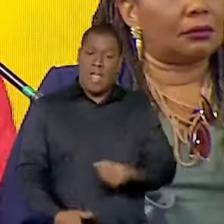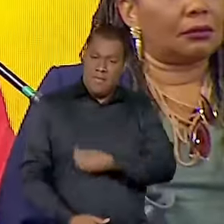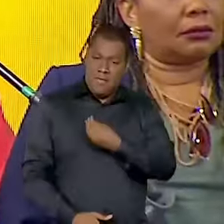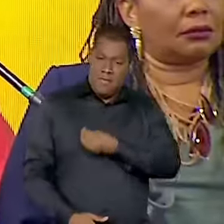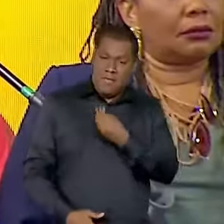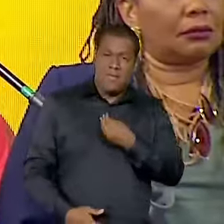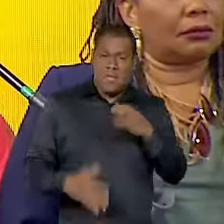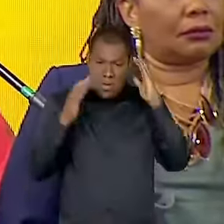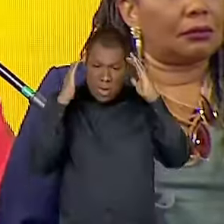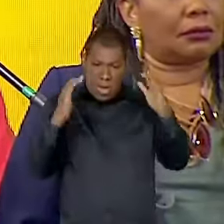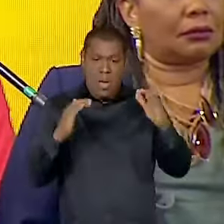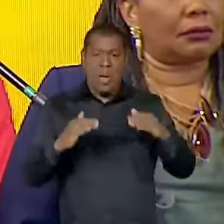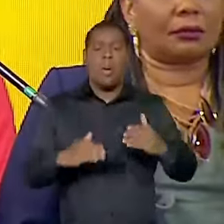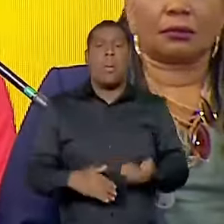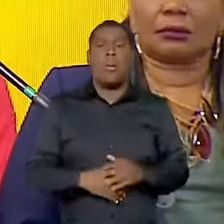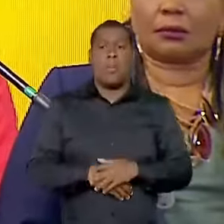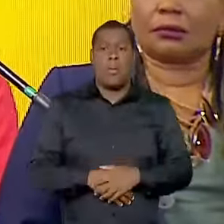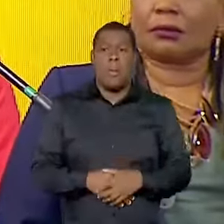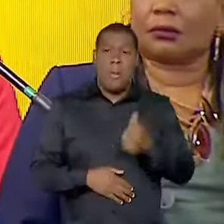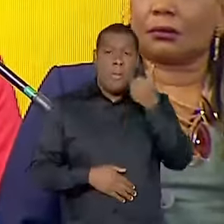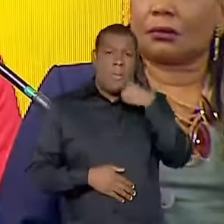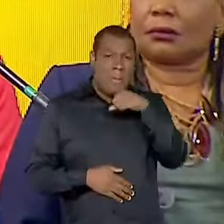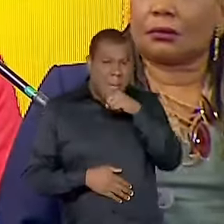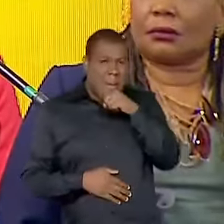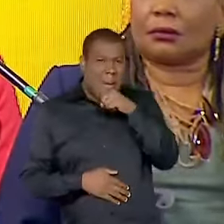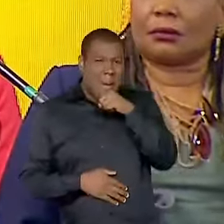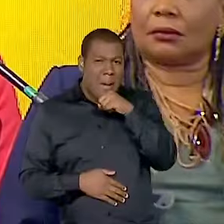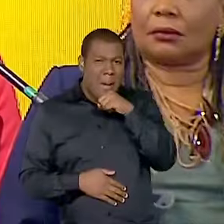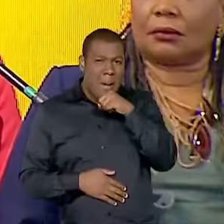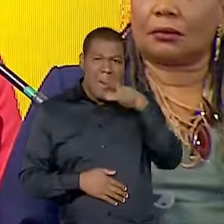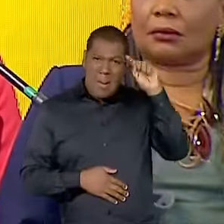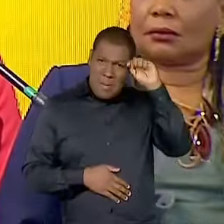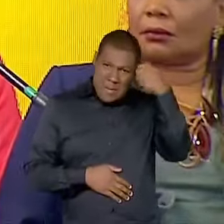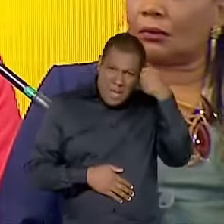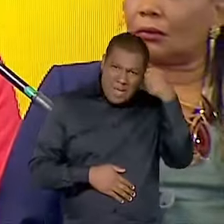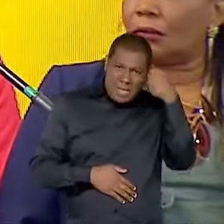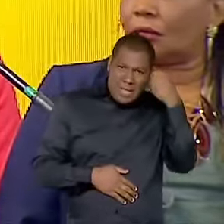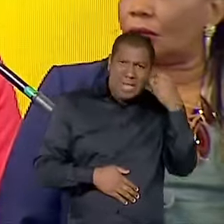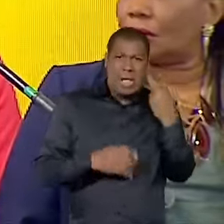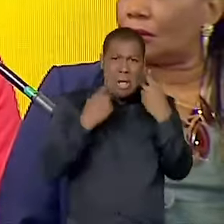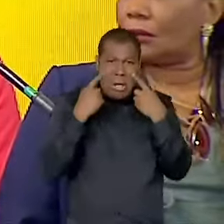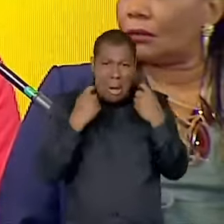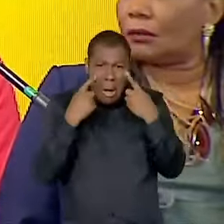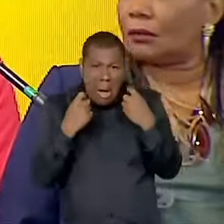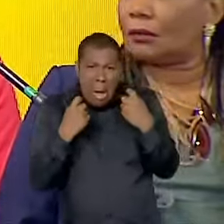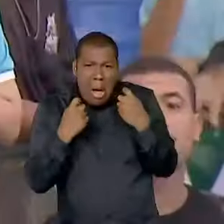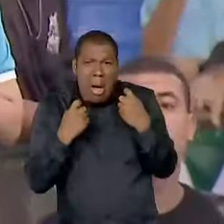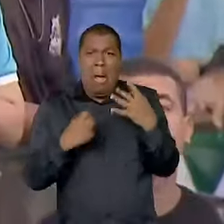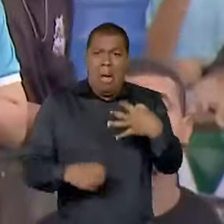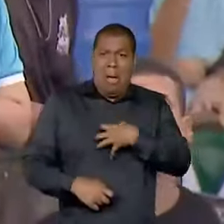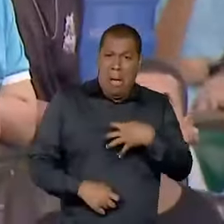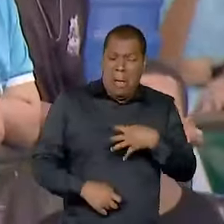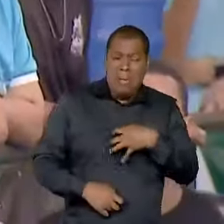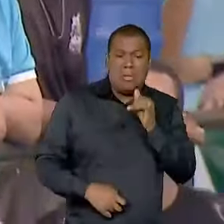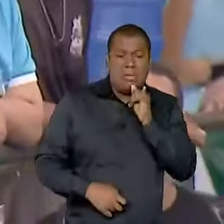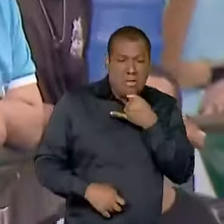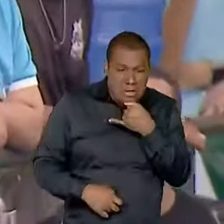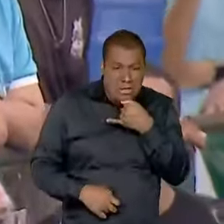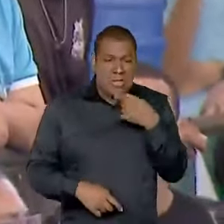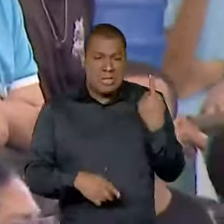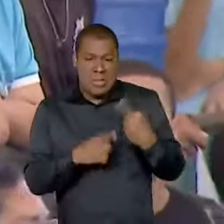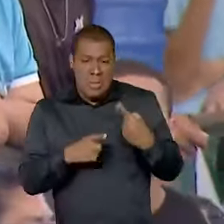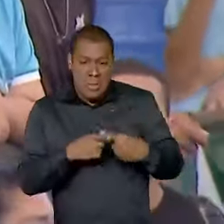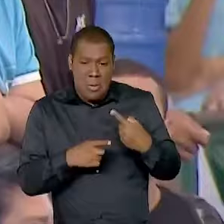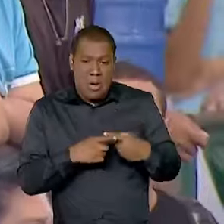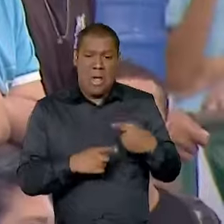mães negras chorem de alegria. Não queremos que elas chorem com os nossos corpos estirados nas periferias